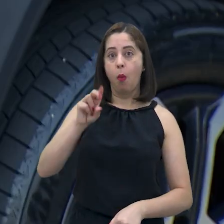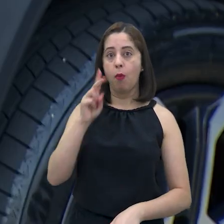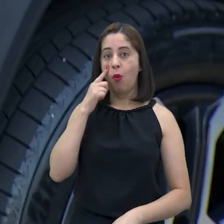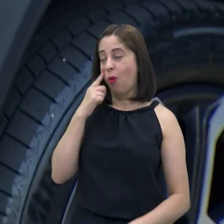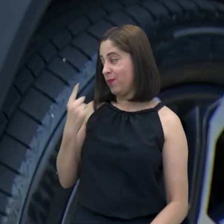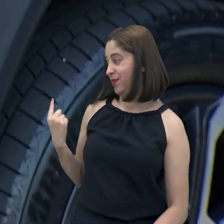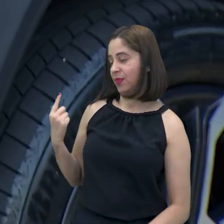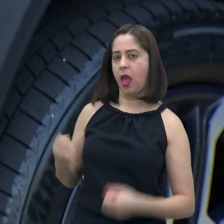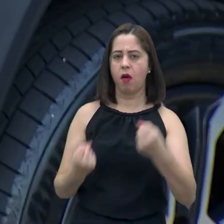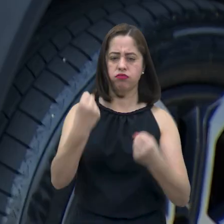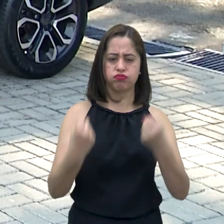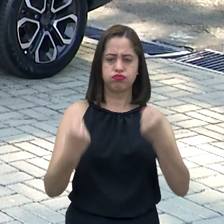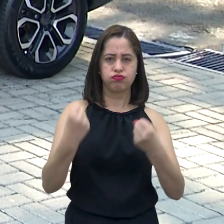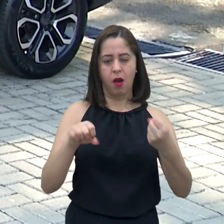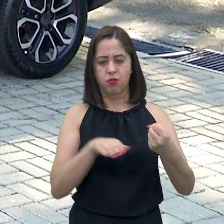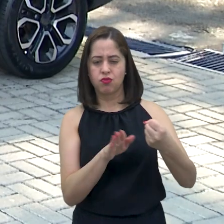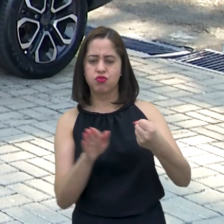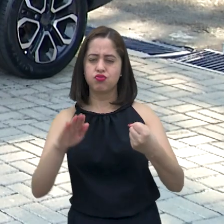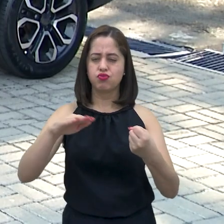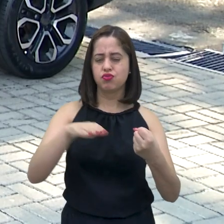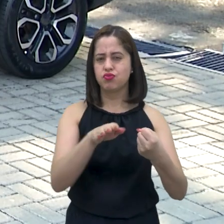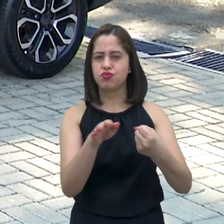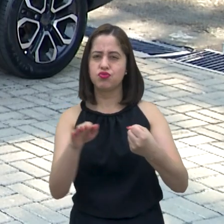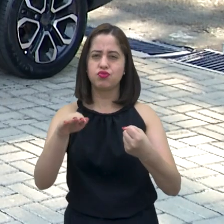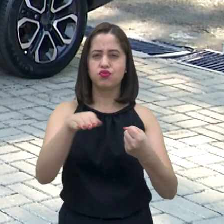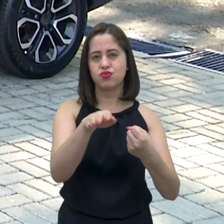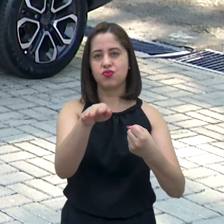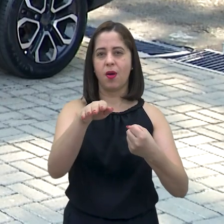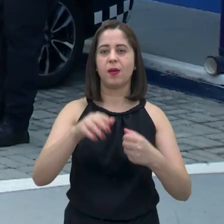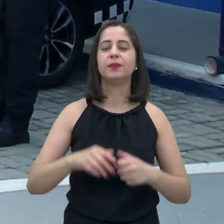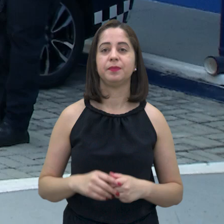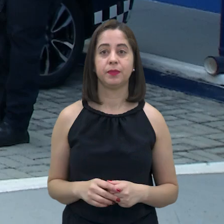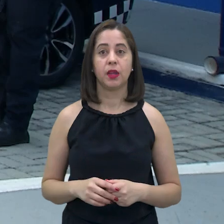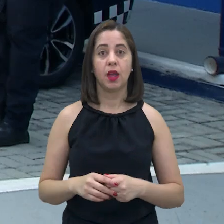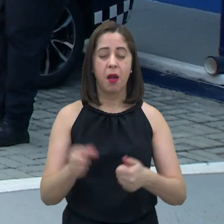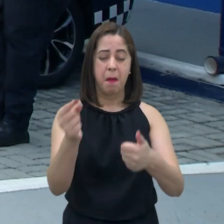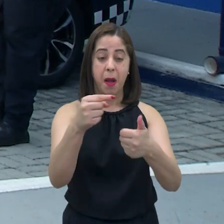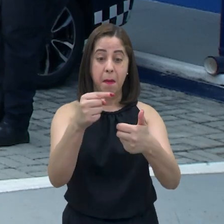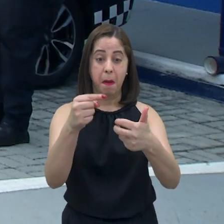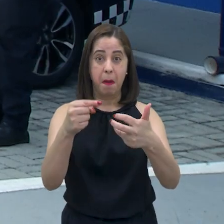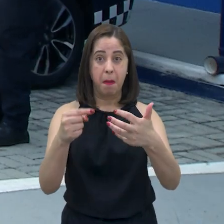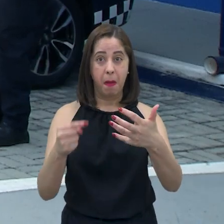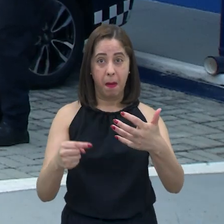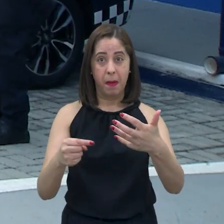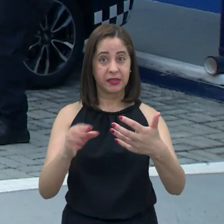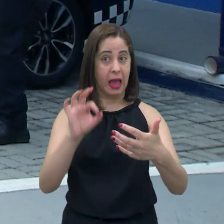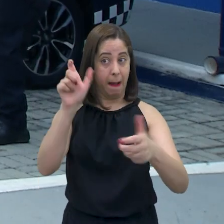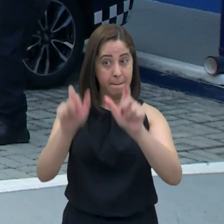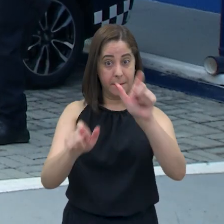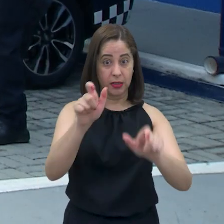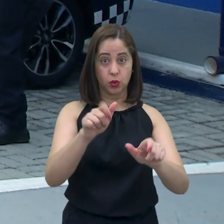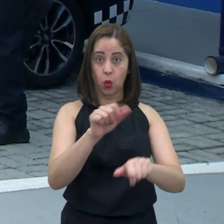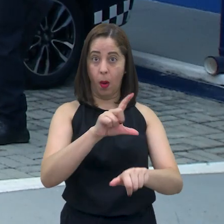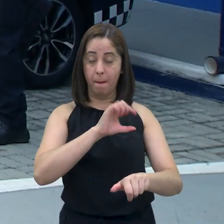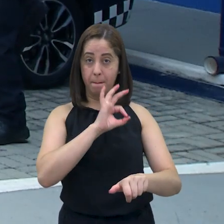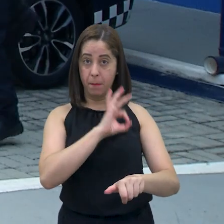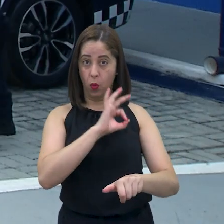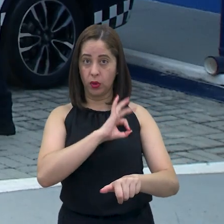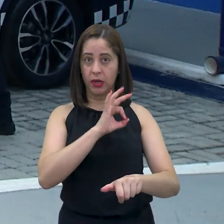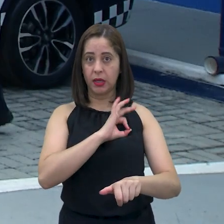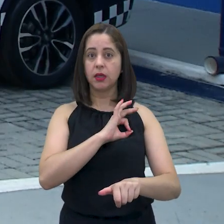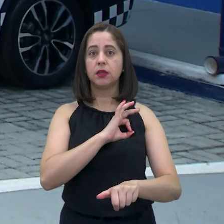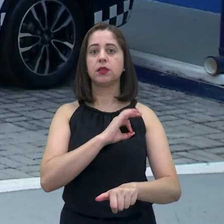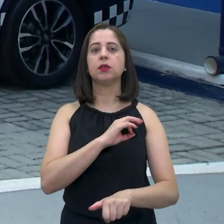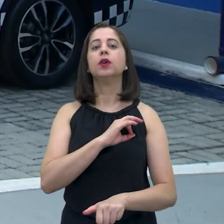ROMU, a Ronda Ostensiva Municipal, antiga GAP. Todos os agentes que fazem parte desses